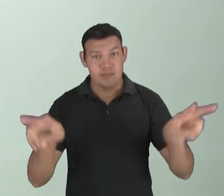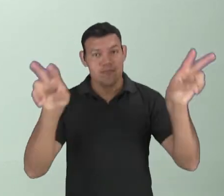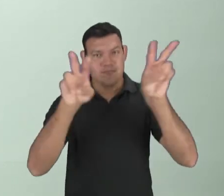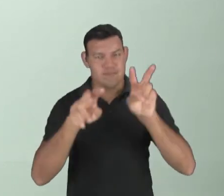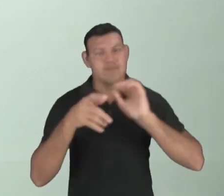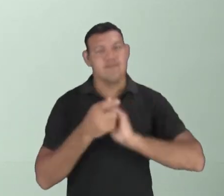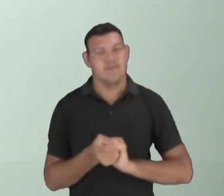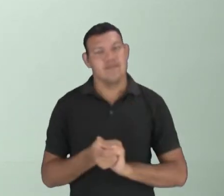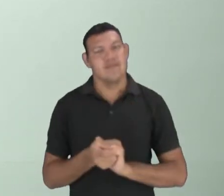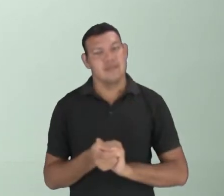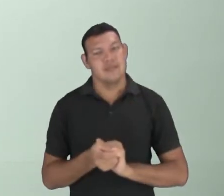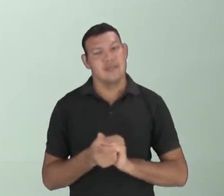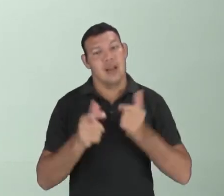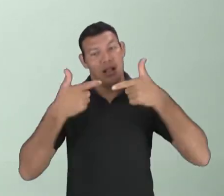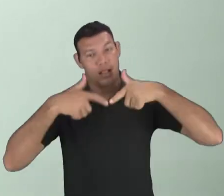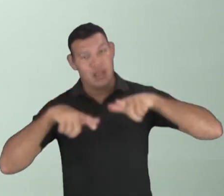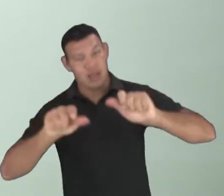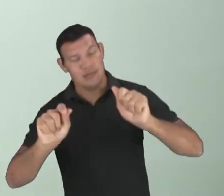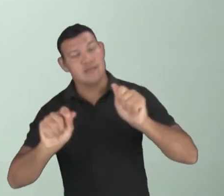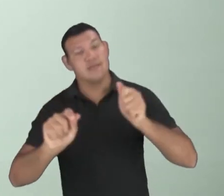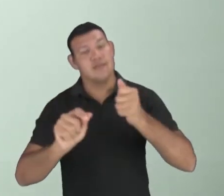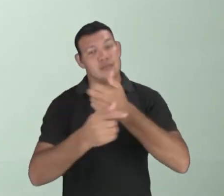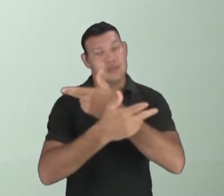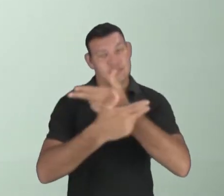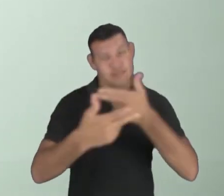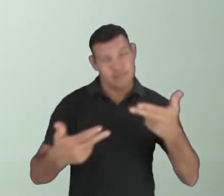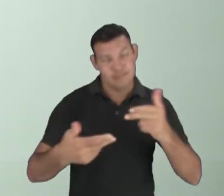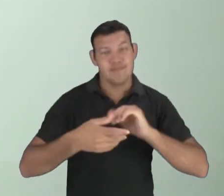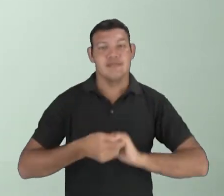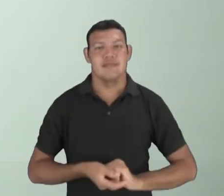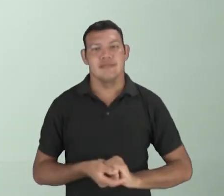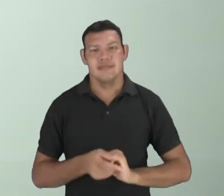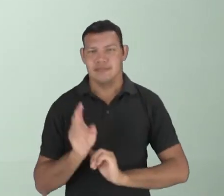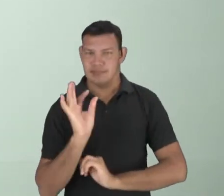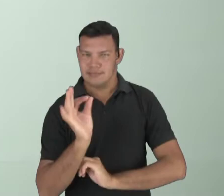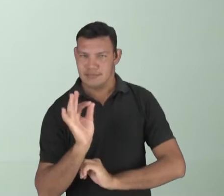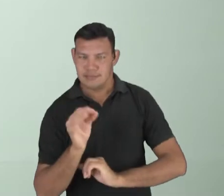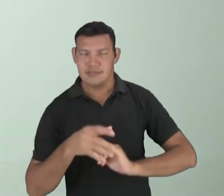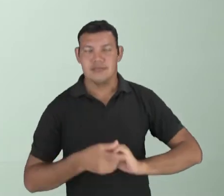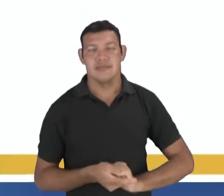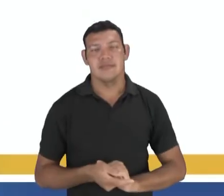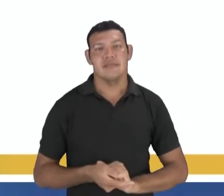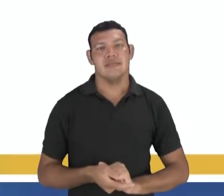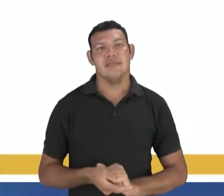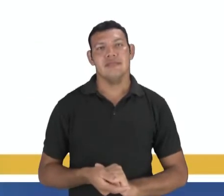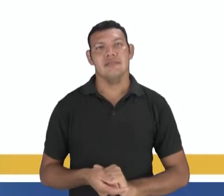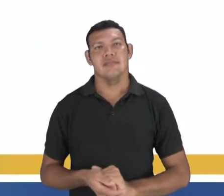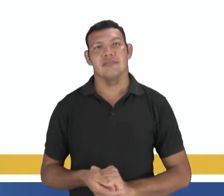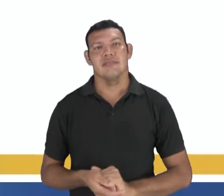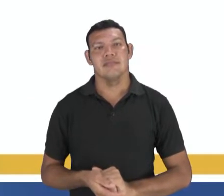através dos códigos linguísticos. Portanto, ler, certo? Vamos aqui.